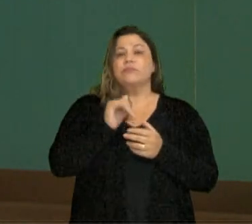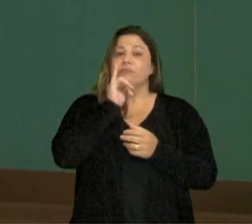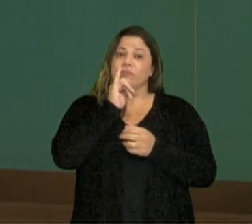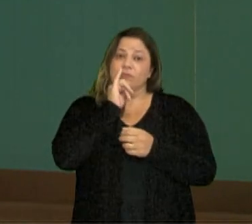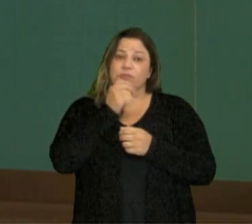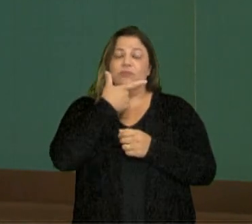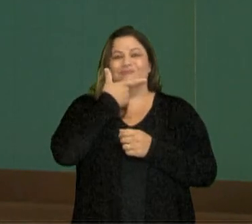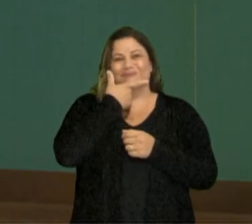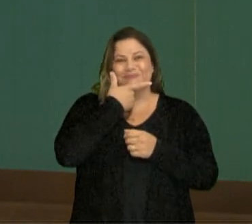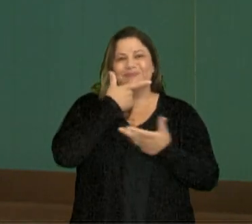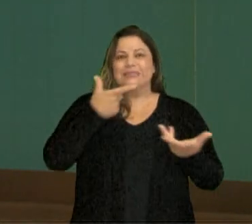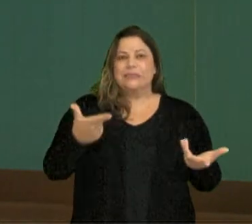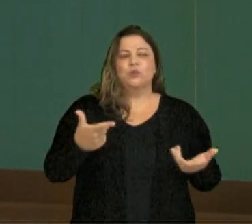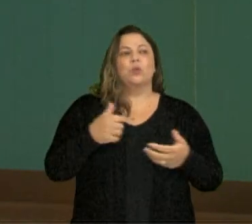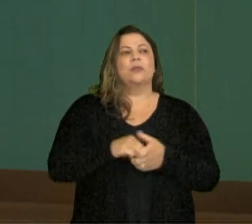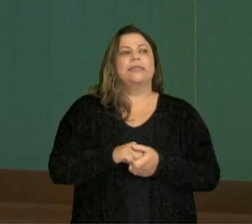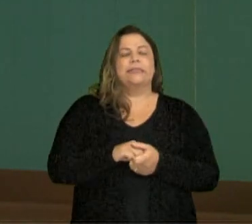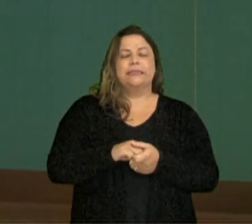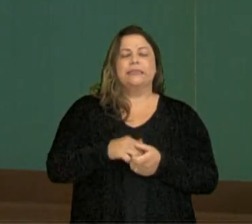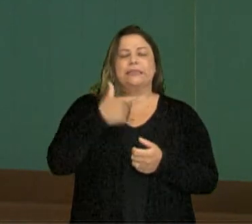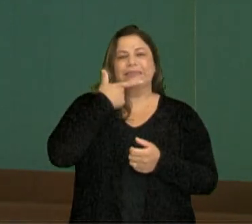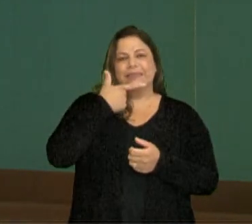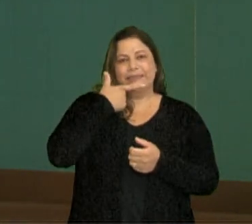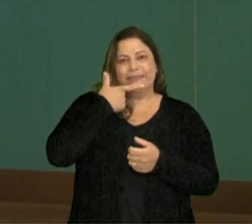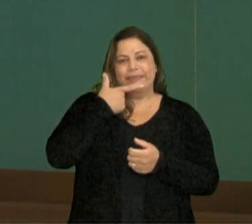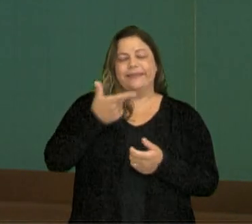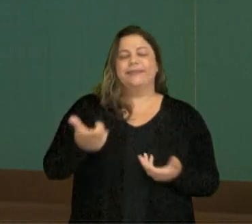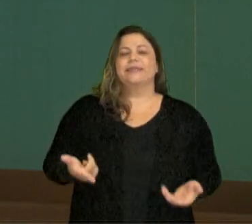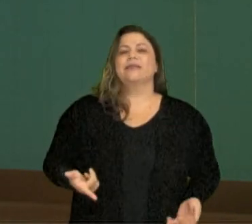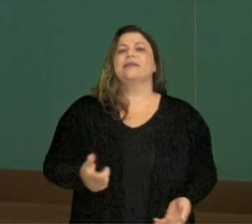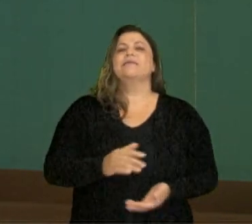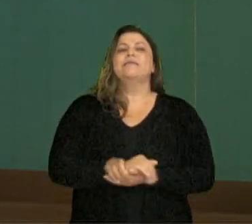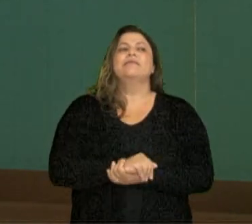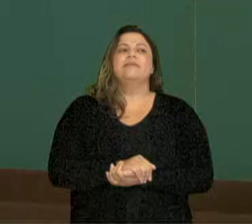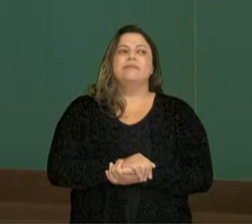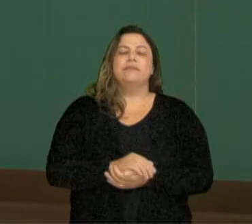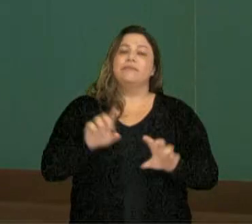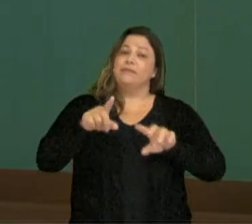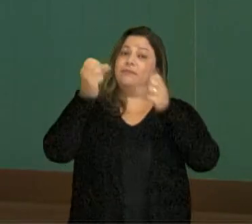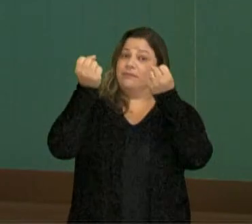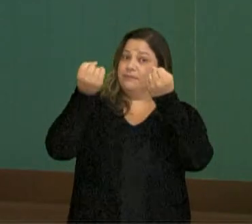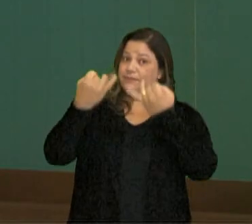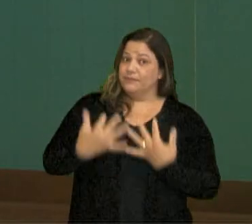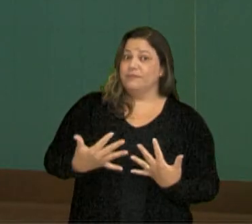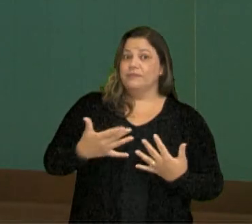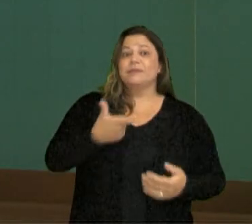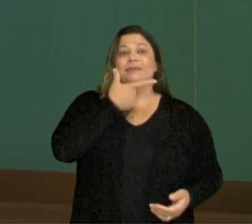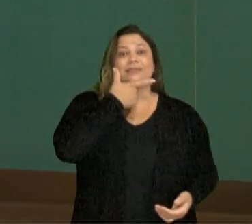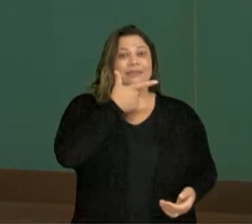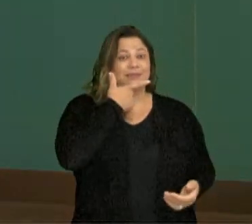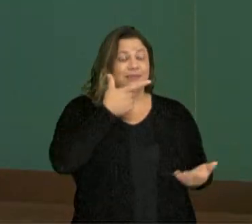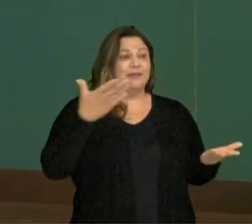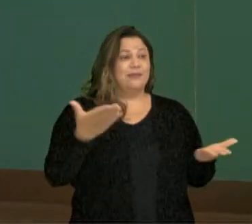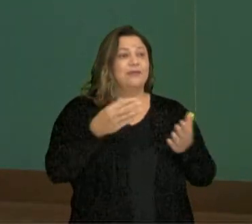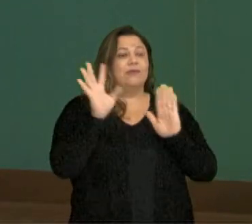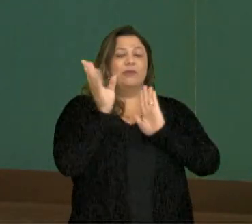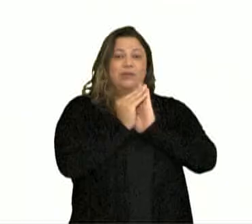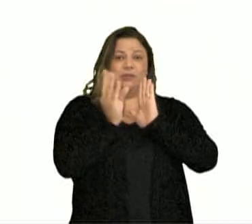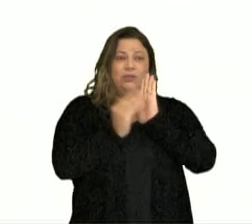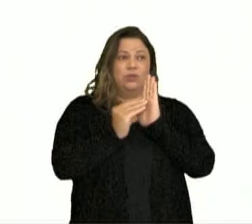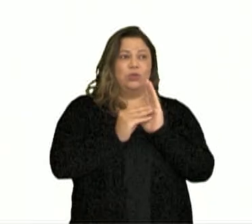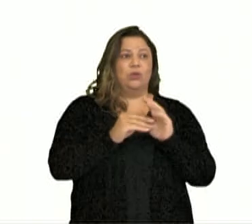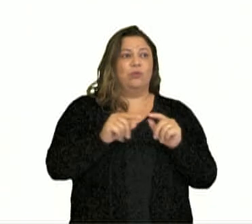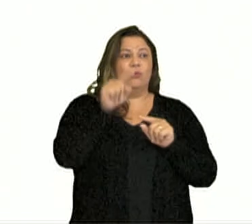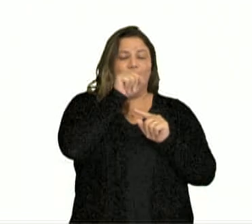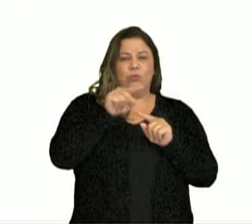sorrir. E aqui está dizendo, né, o que acontece, como é que você sorri, está te explicando. Você vai colocar lá o